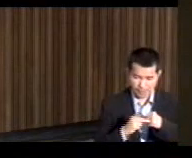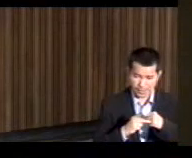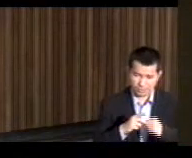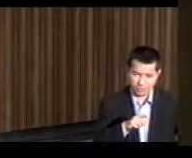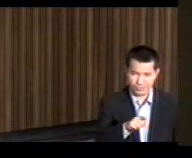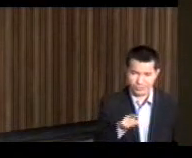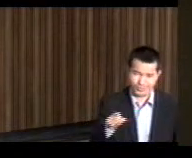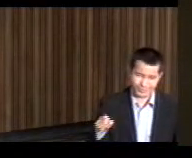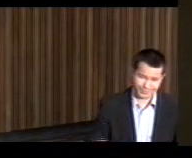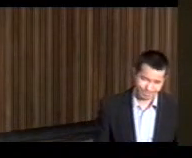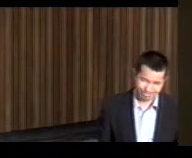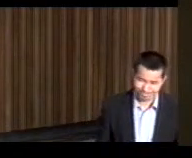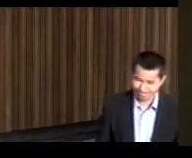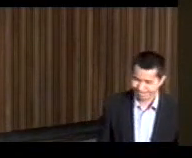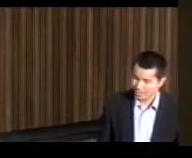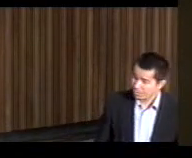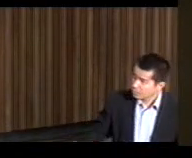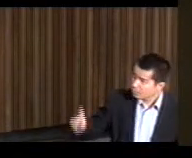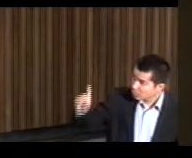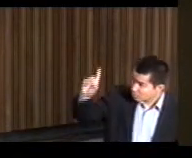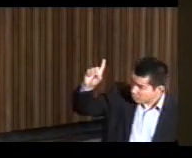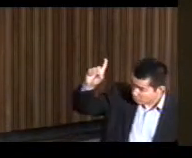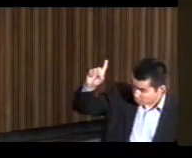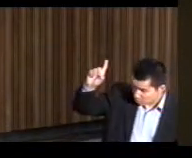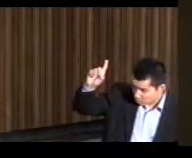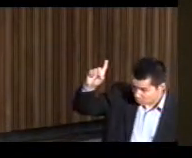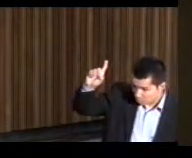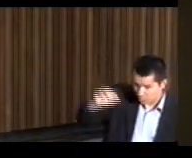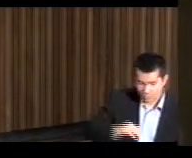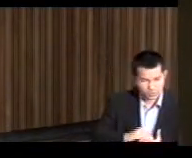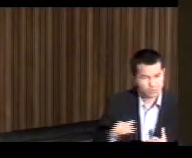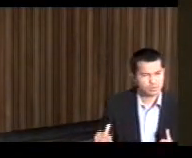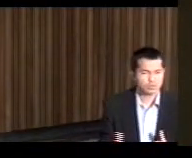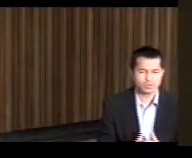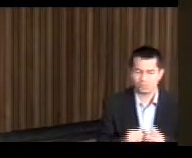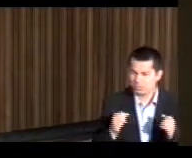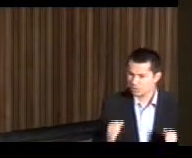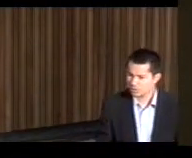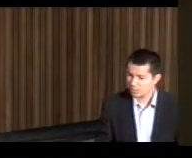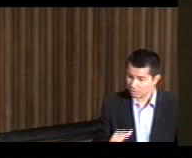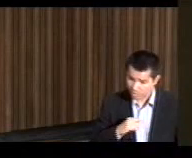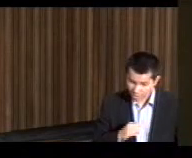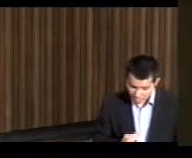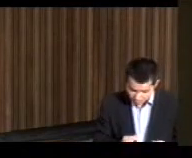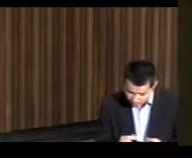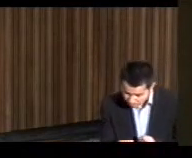O Deus Todo-Poderoso tem um plano para a tua vida.